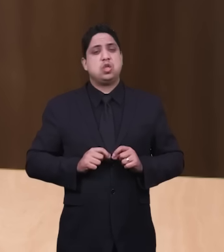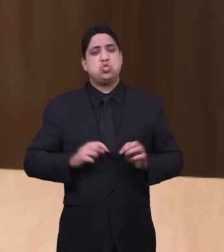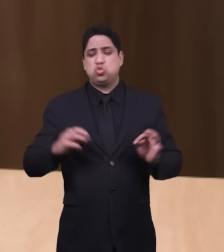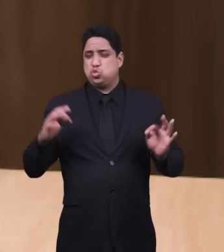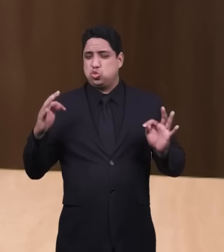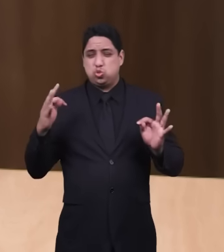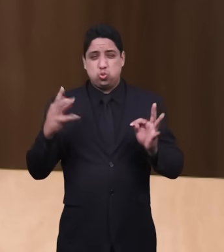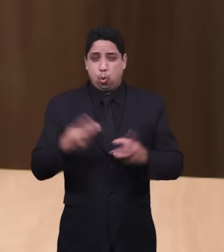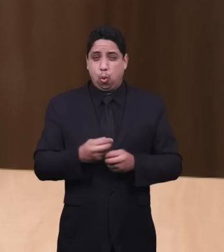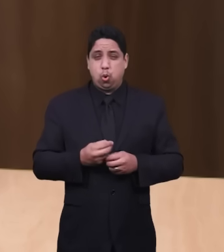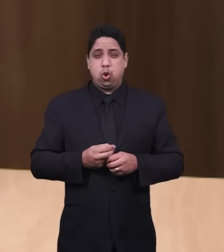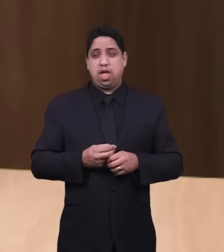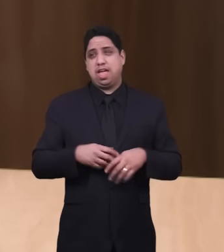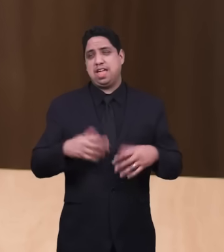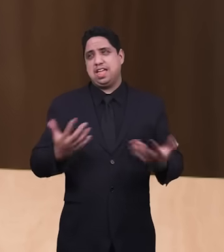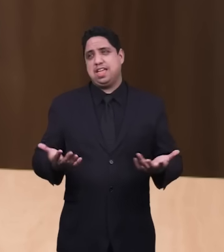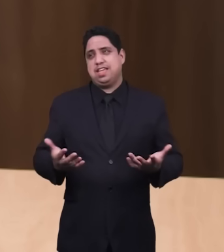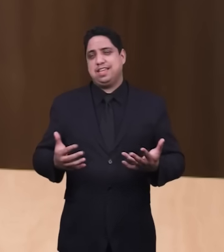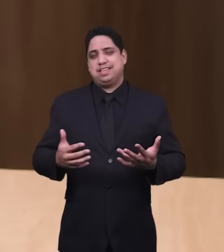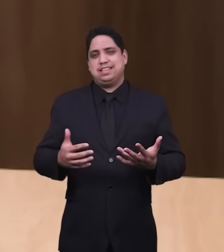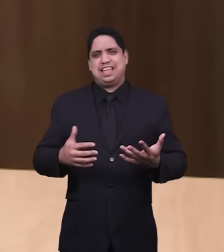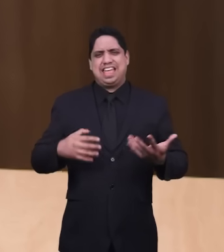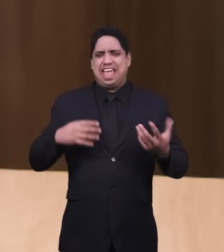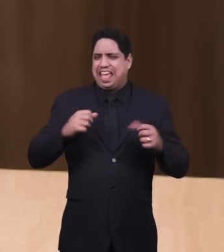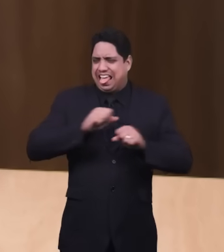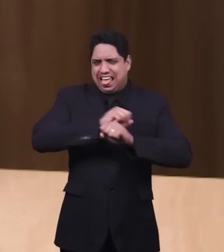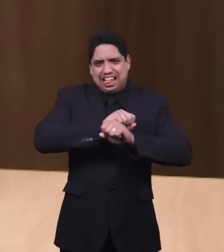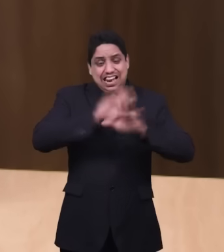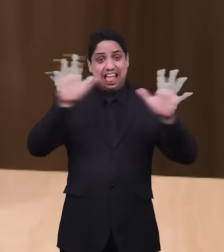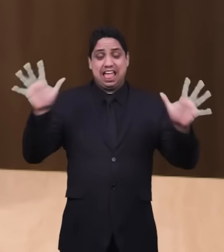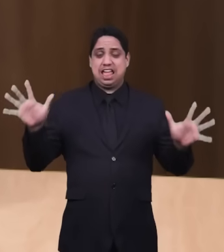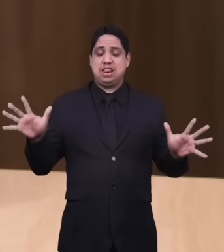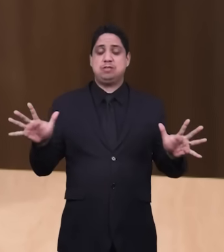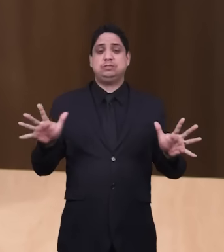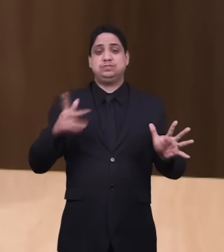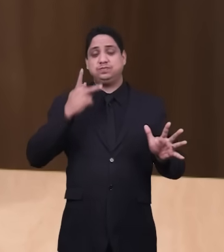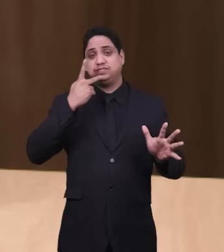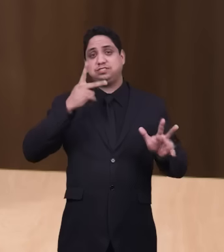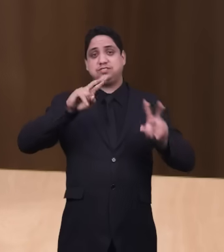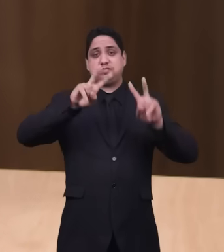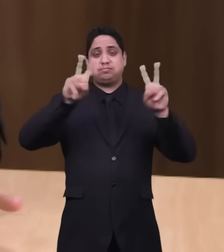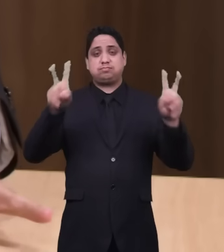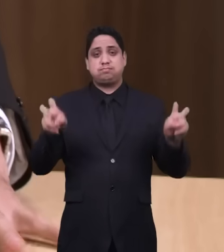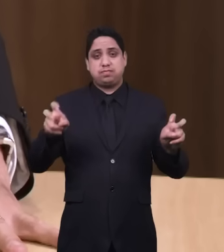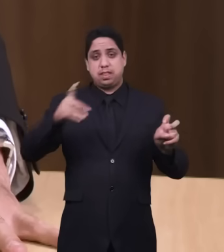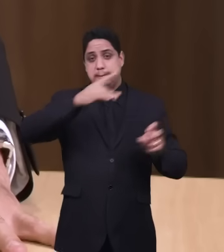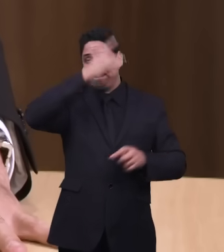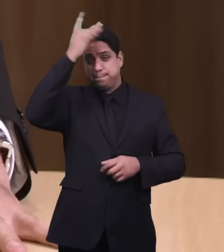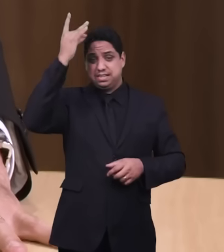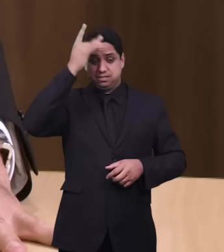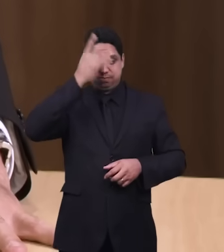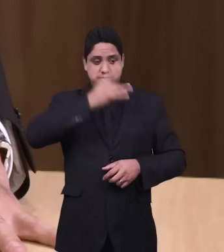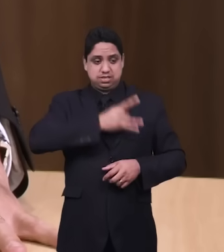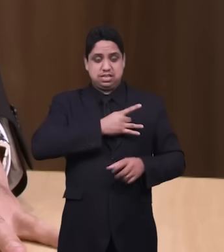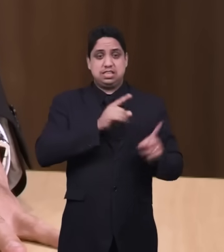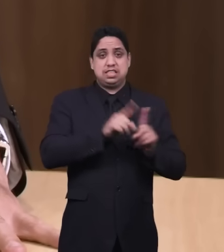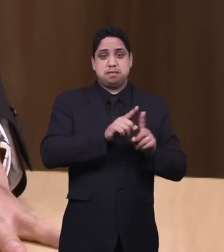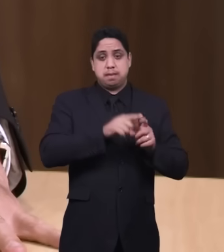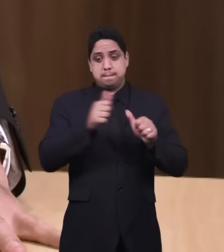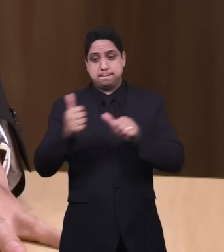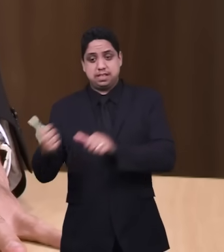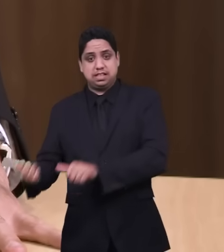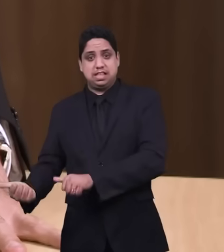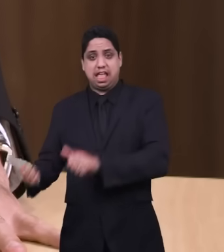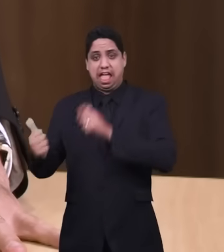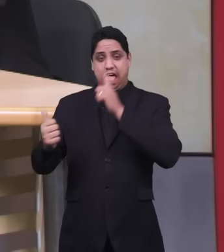ele é totalmente assim, ele é muito claro a respeito de batismo nas águas e batismo com o Espírito